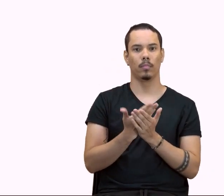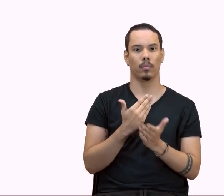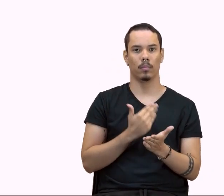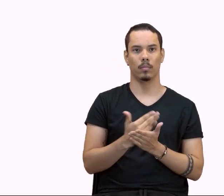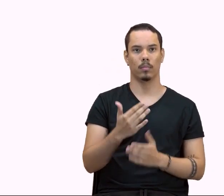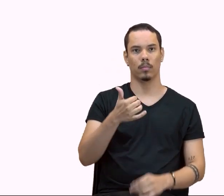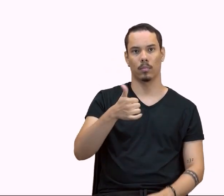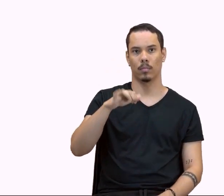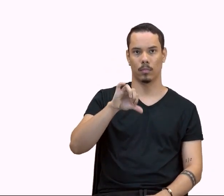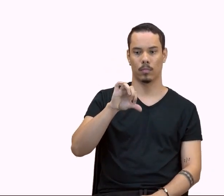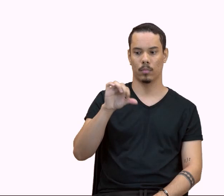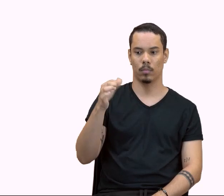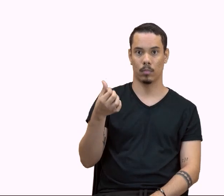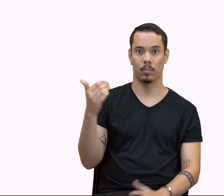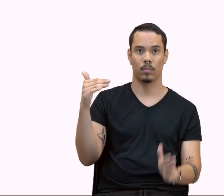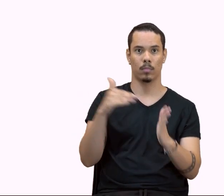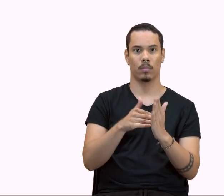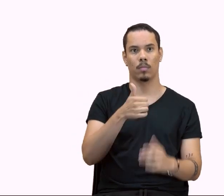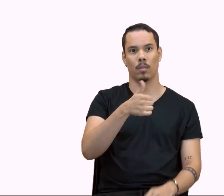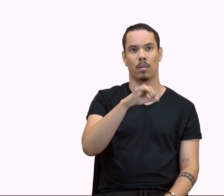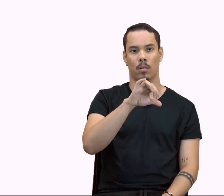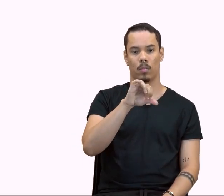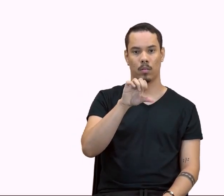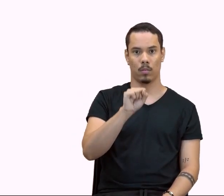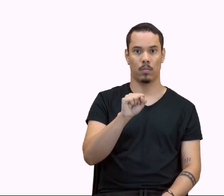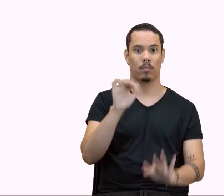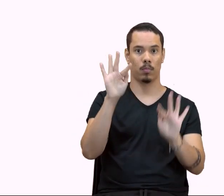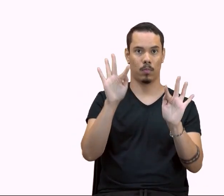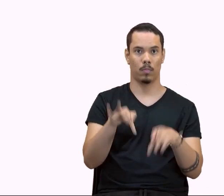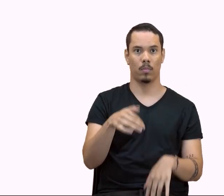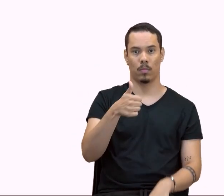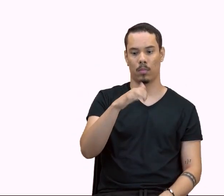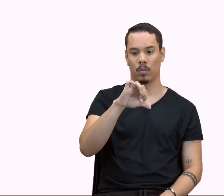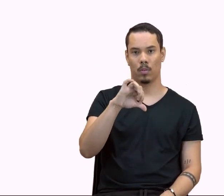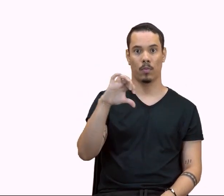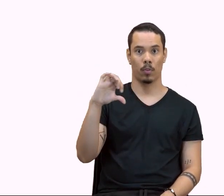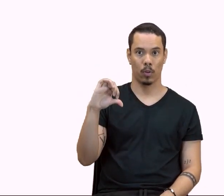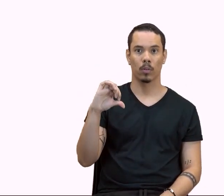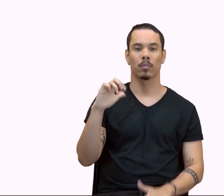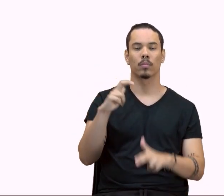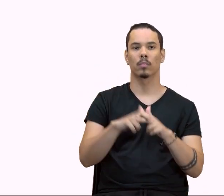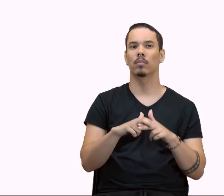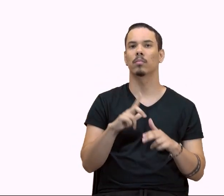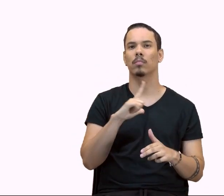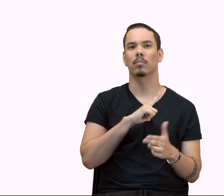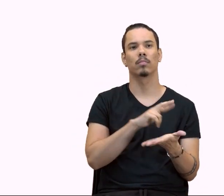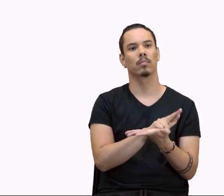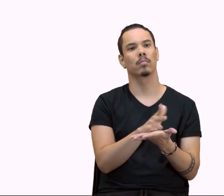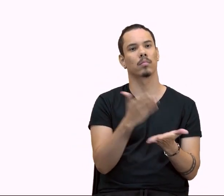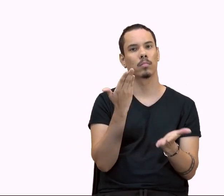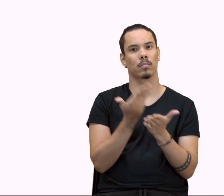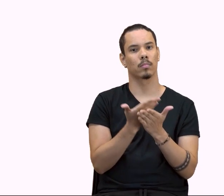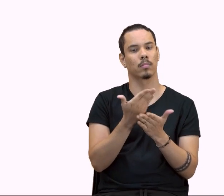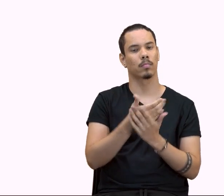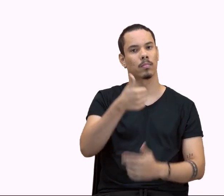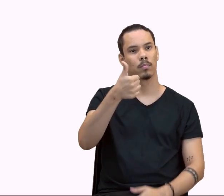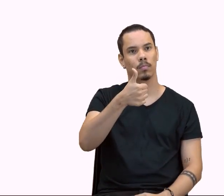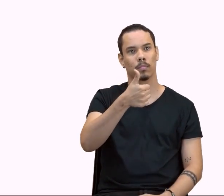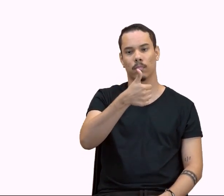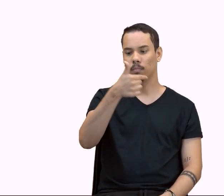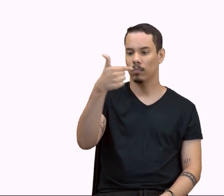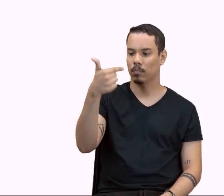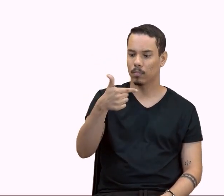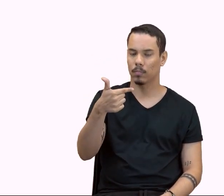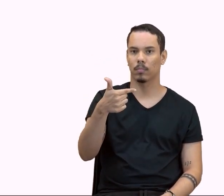a 98 e concluídos em 99. Então, foi feito um primeiro estudo, depois um segundo estudo,